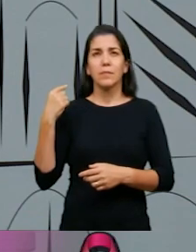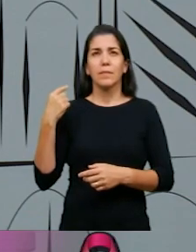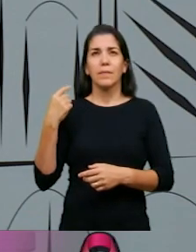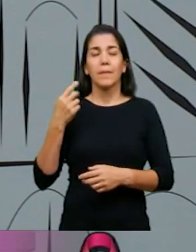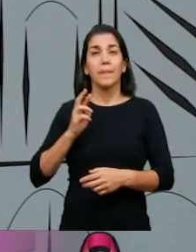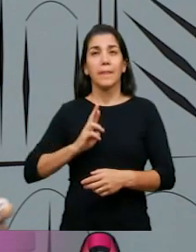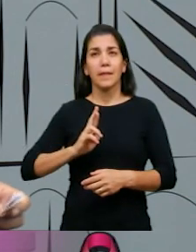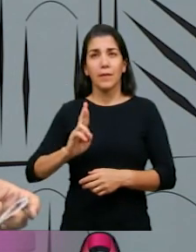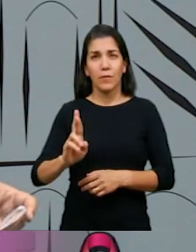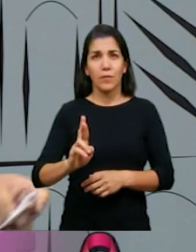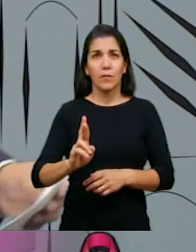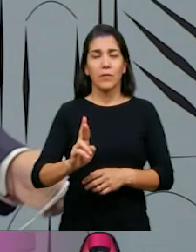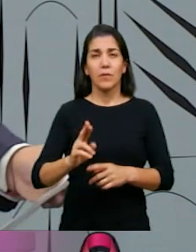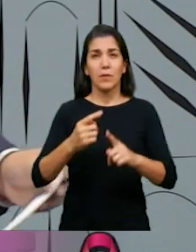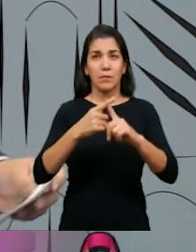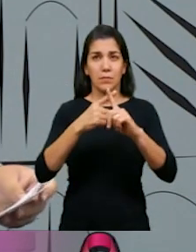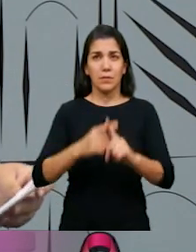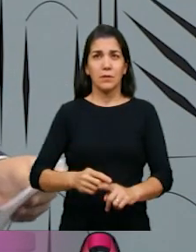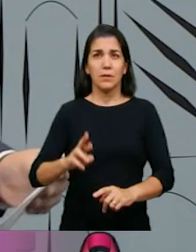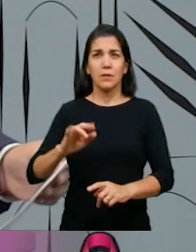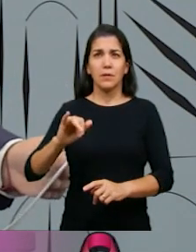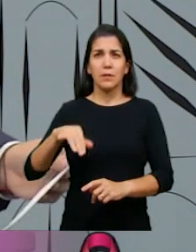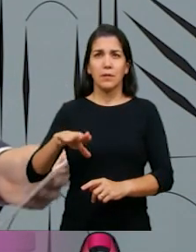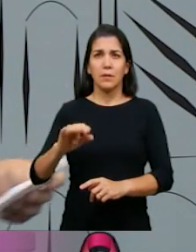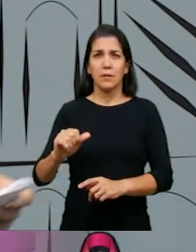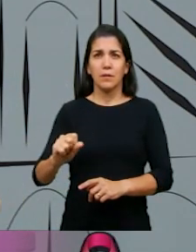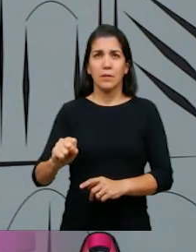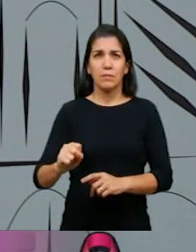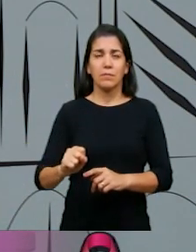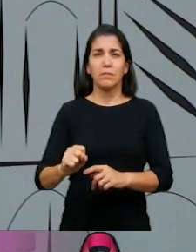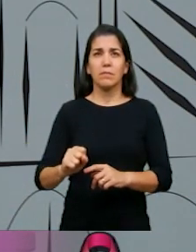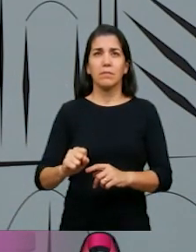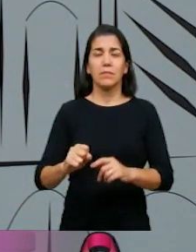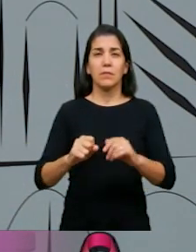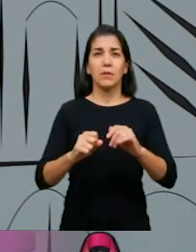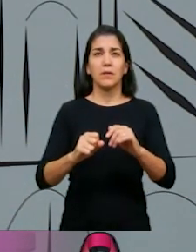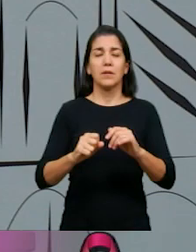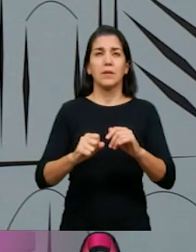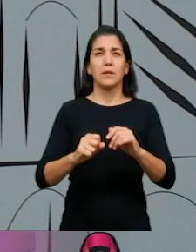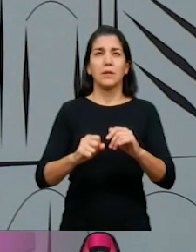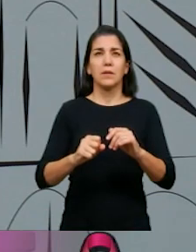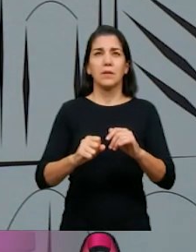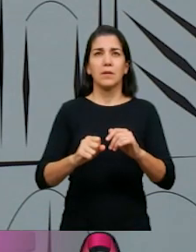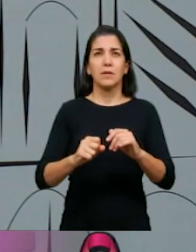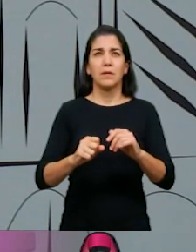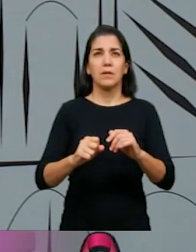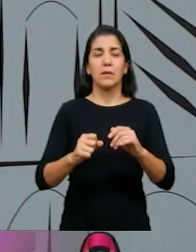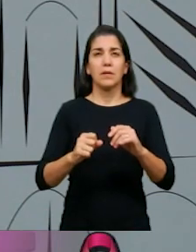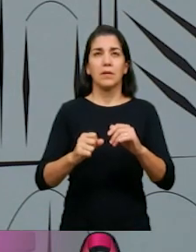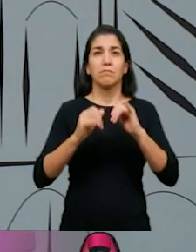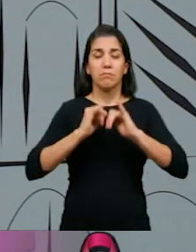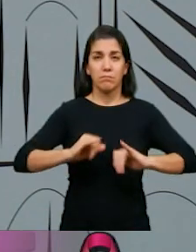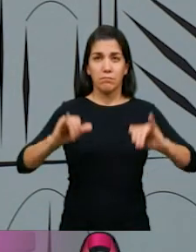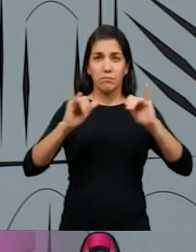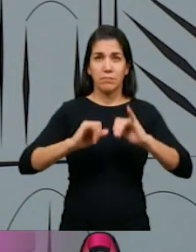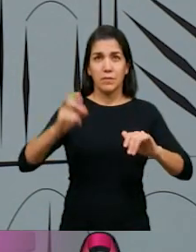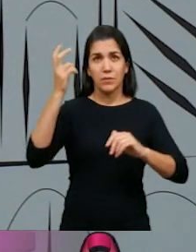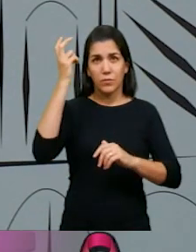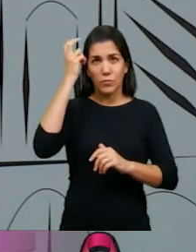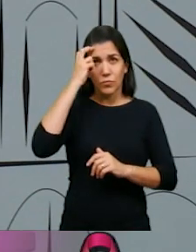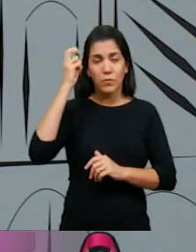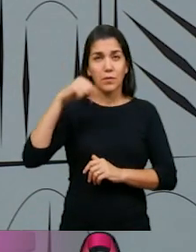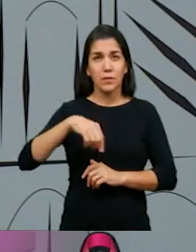rimas em Araçatuba como manifestação cultural de valor artístico para o nosso município, que compõe